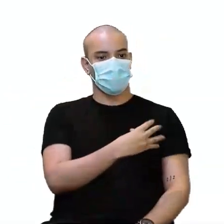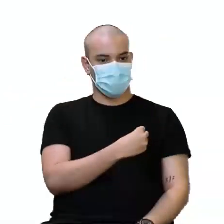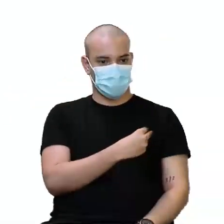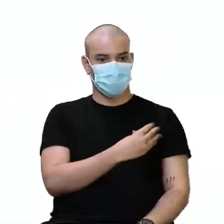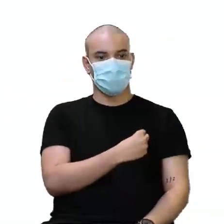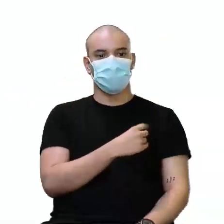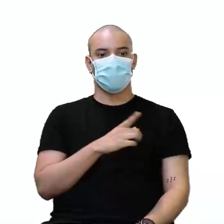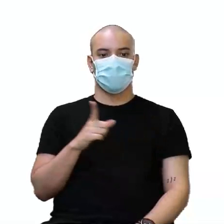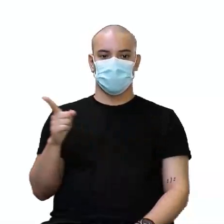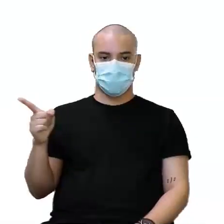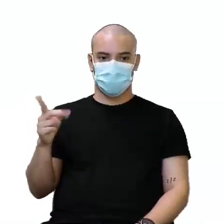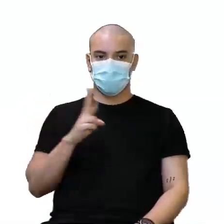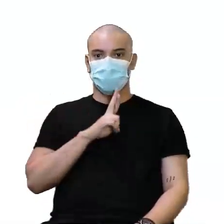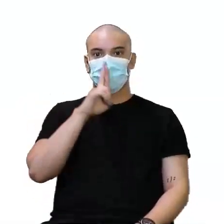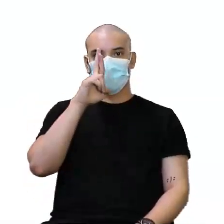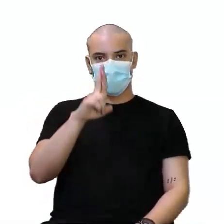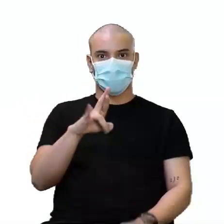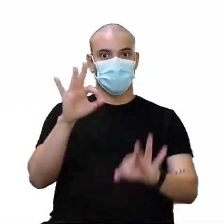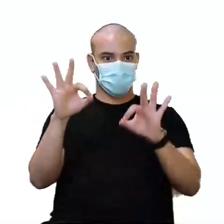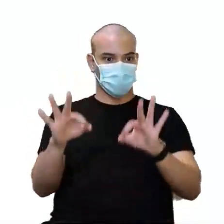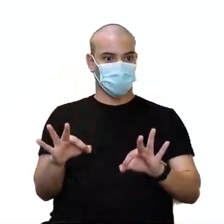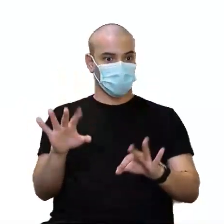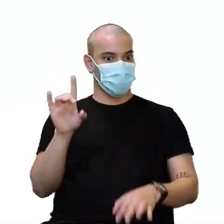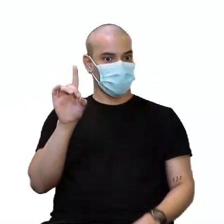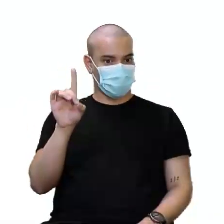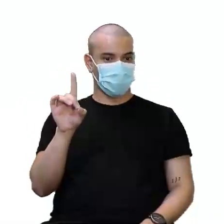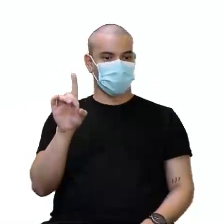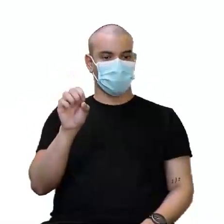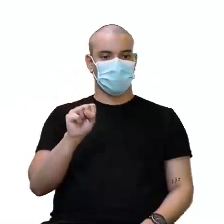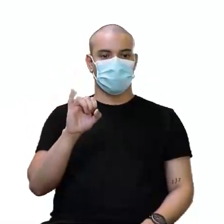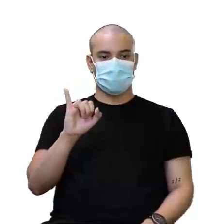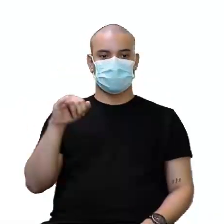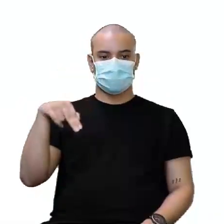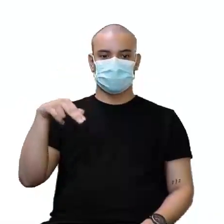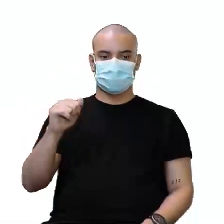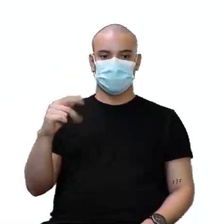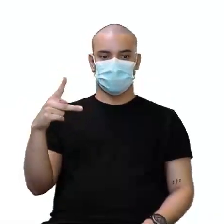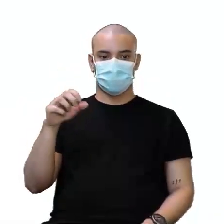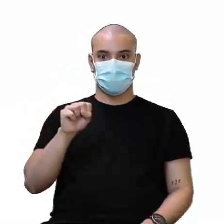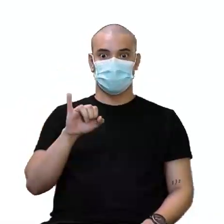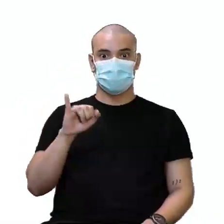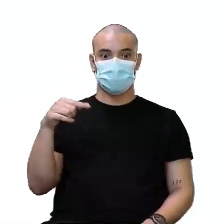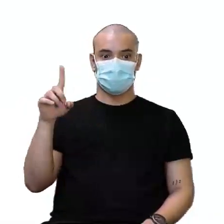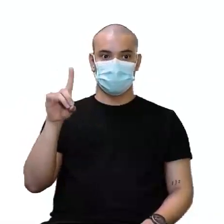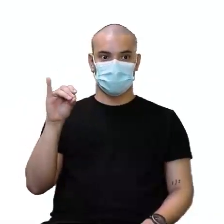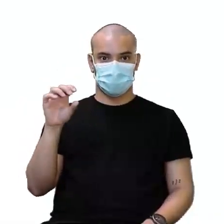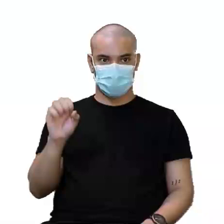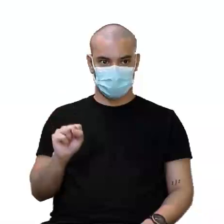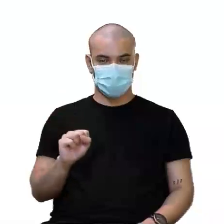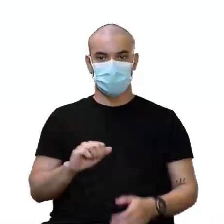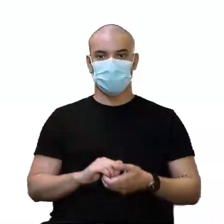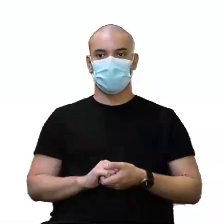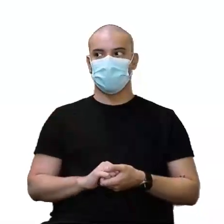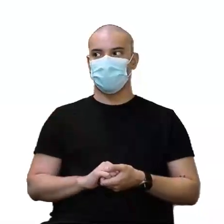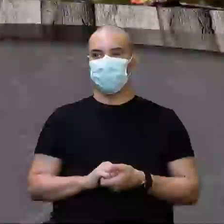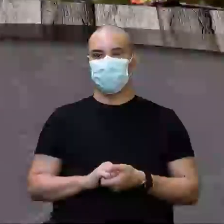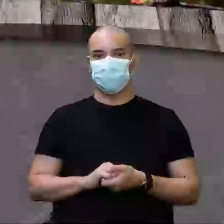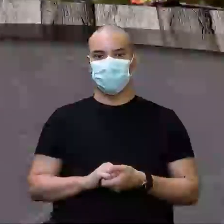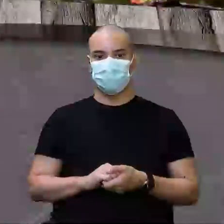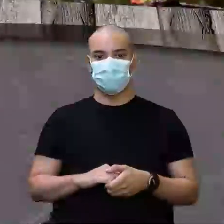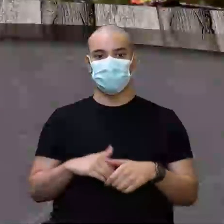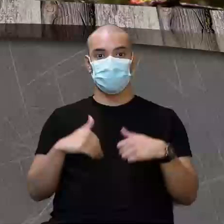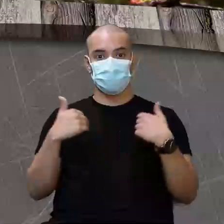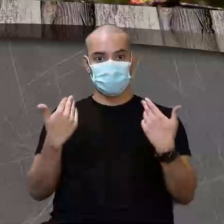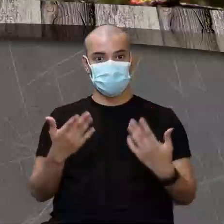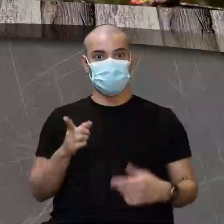estamos inseridos. Então, a resposta aqui, letra D, tá? Sinapsídeos. Queridos, olha aqui para mim. Esta,